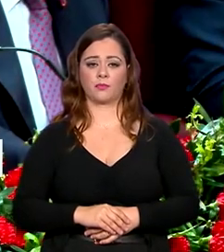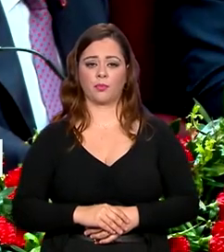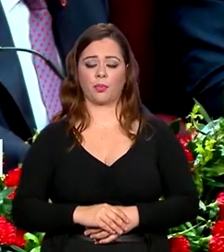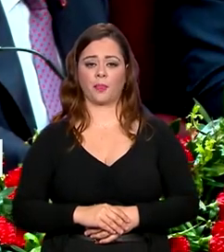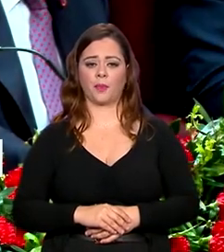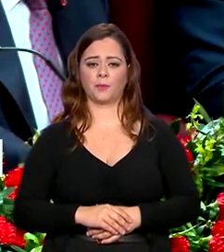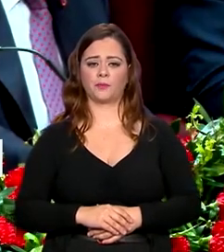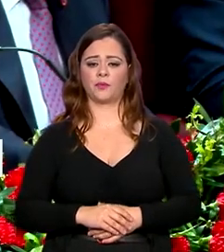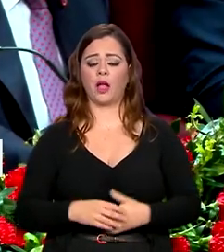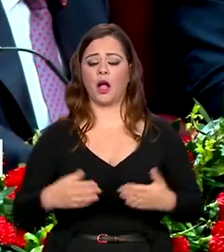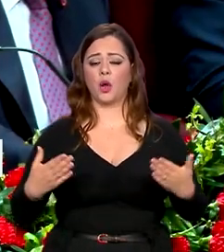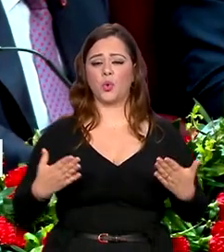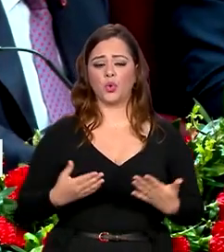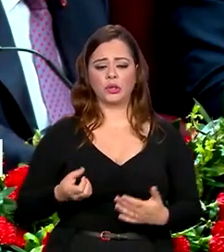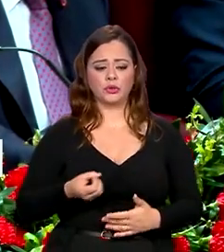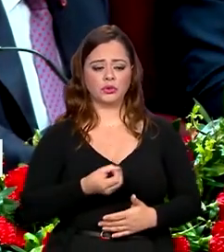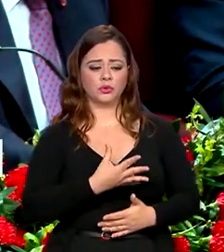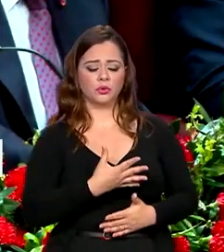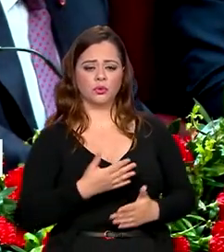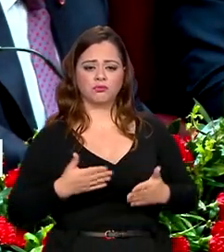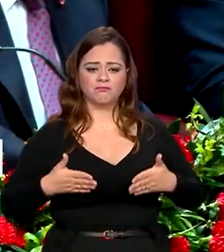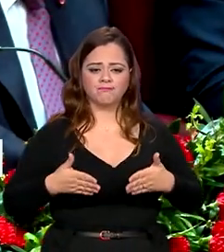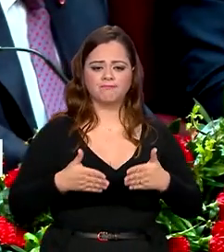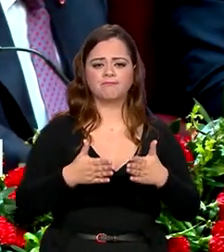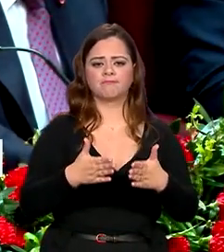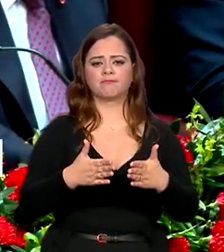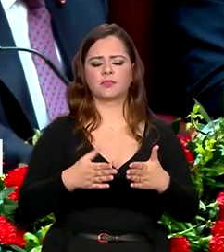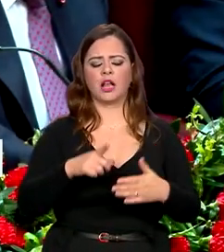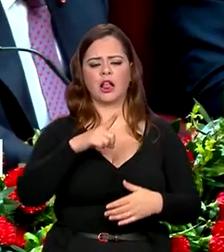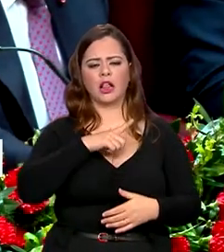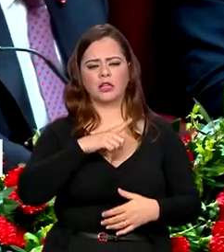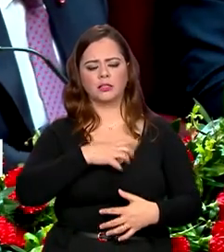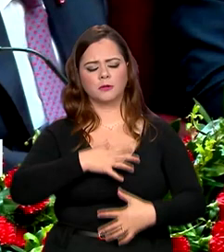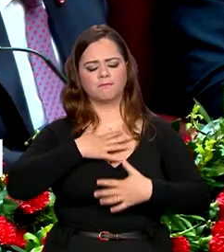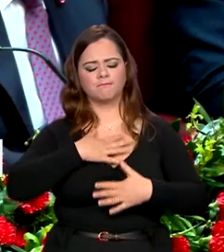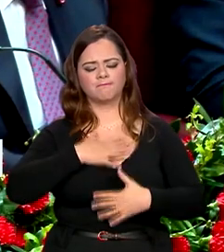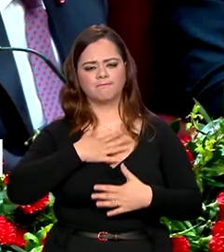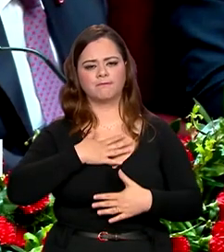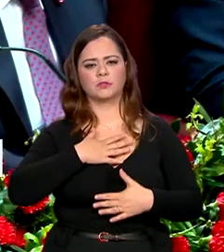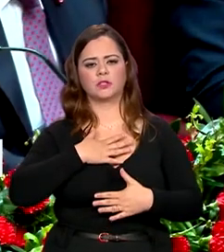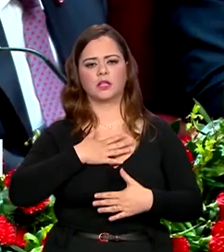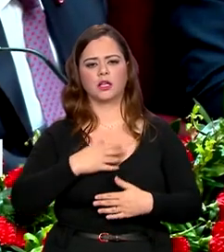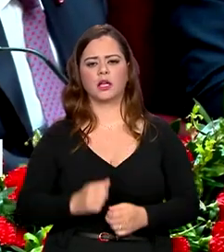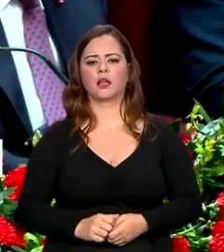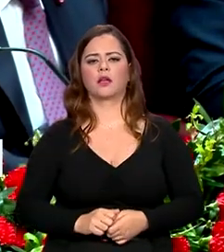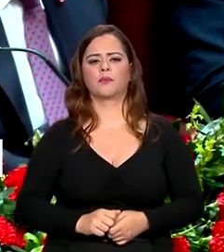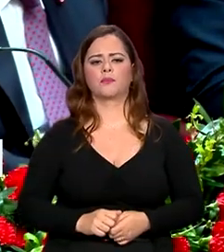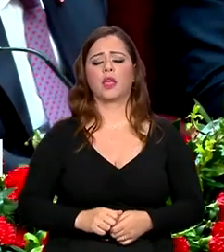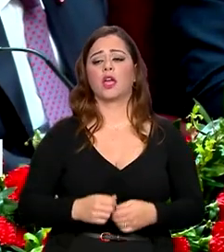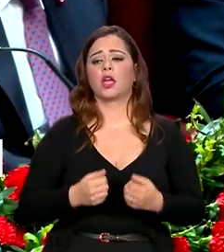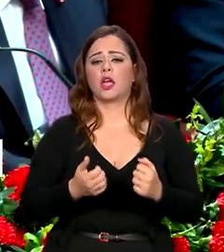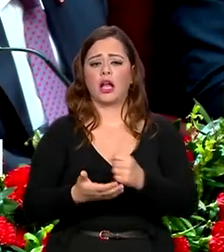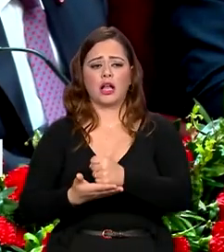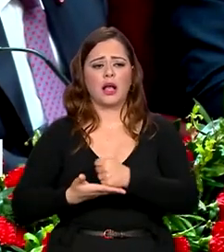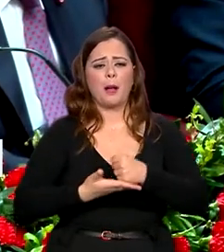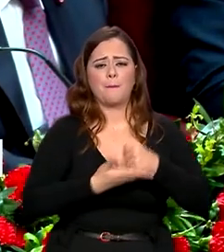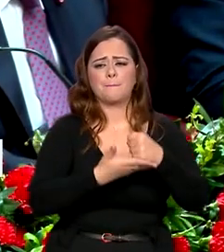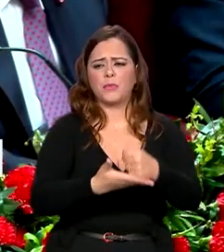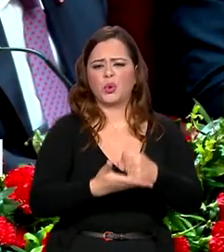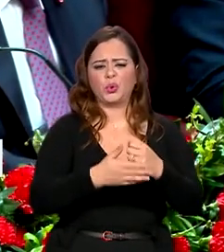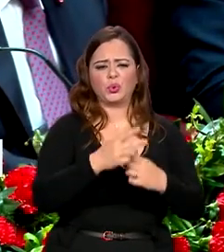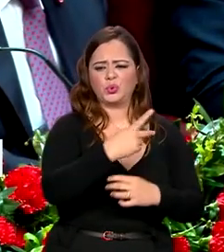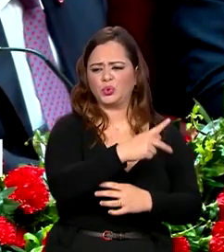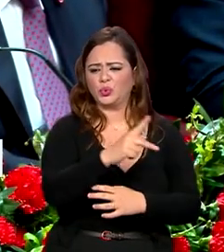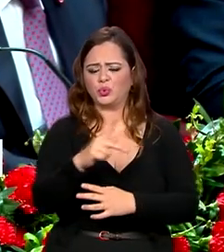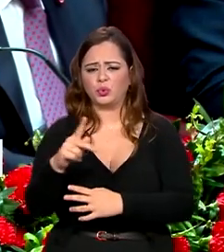Nessa nova jornada, tenho a satisfação de poder contar com o apoio dos irmãos